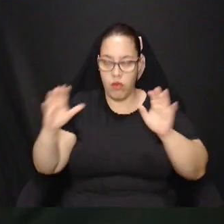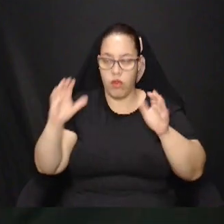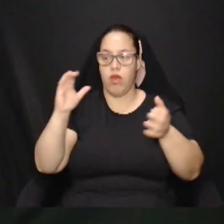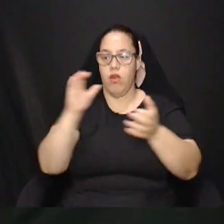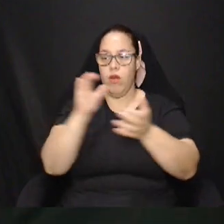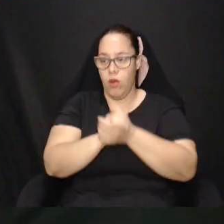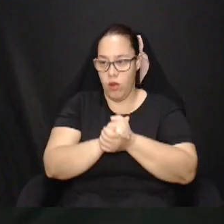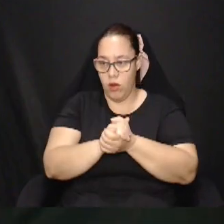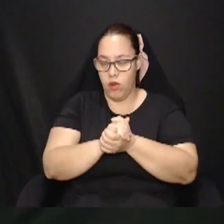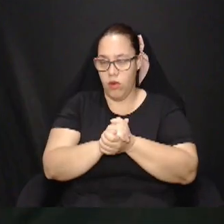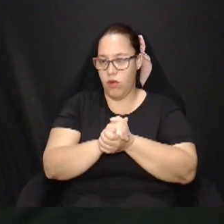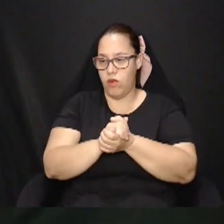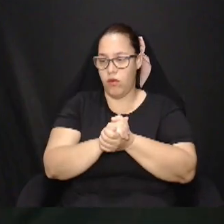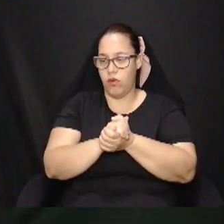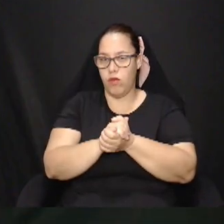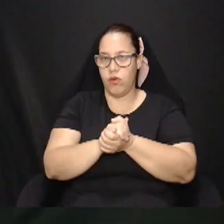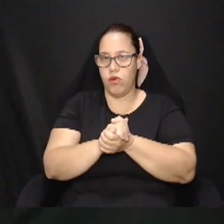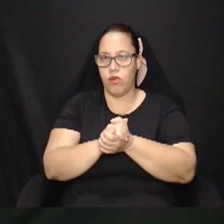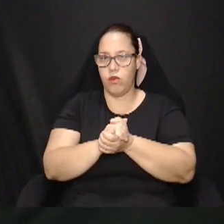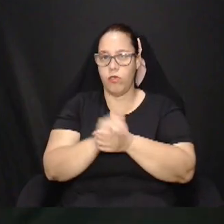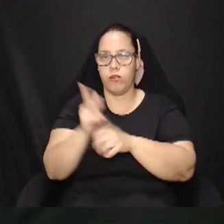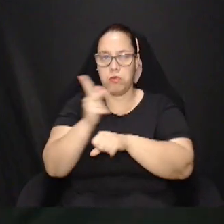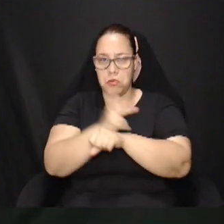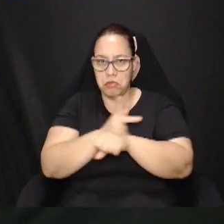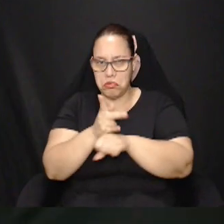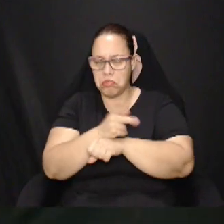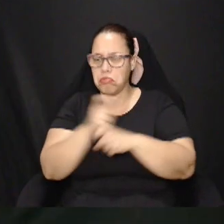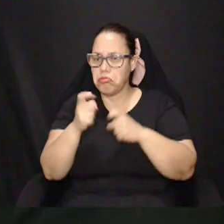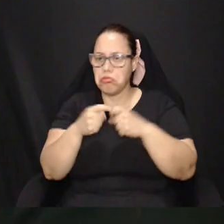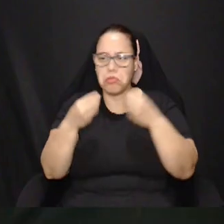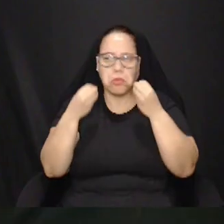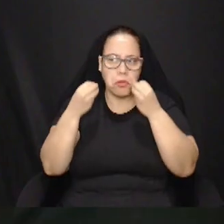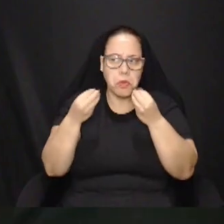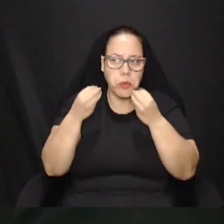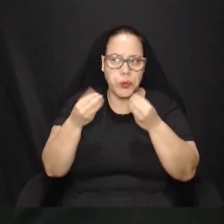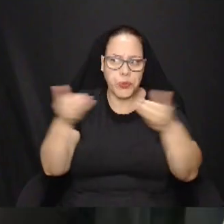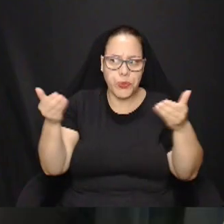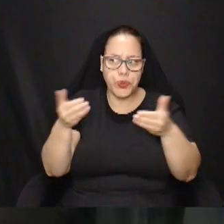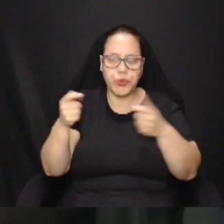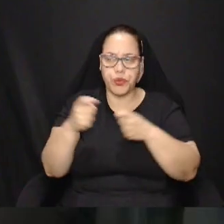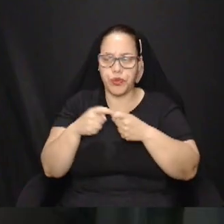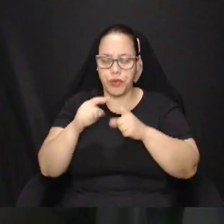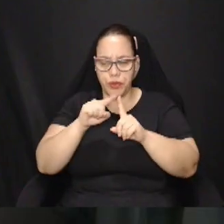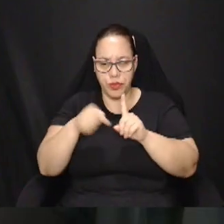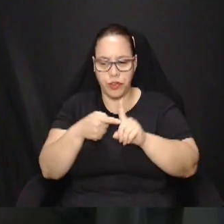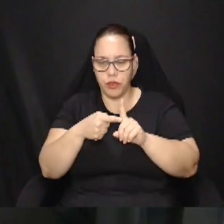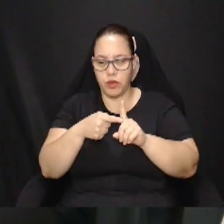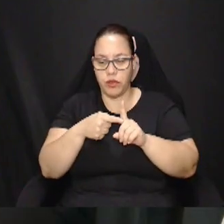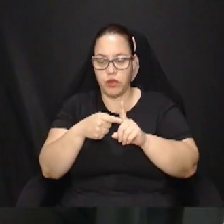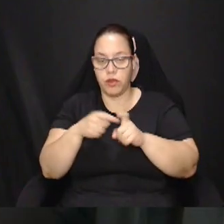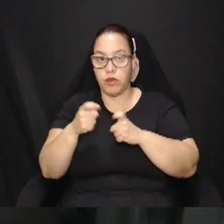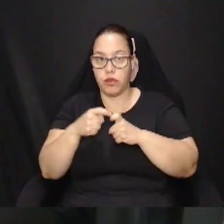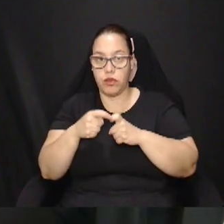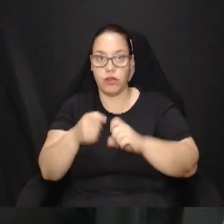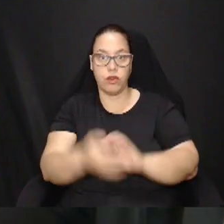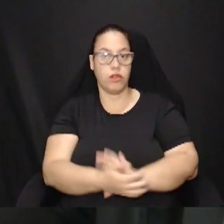gente buscando essa medicina. Como que funciona hoje a medicina reprodutiva, doutor? Sem querer contradizê-la.